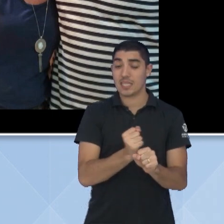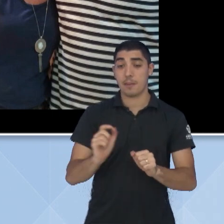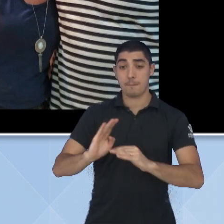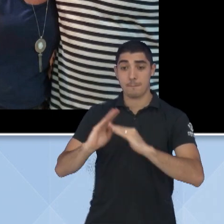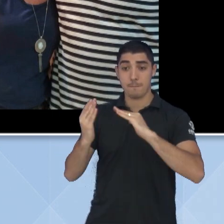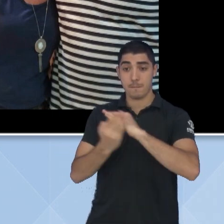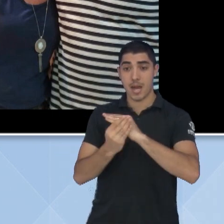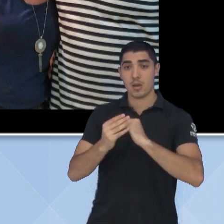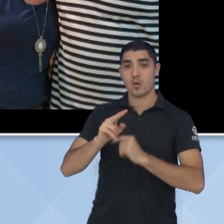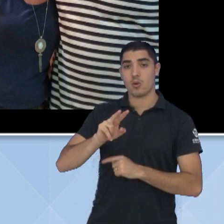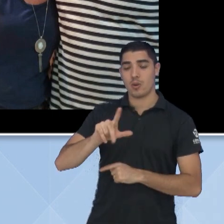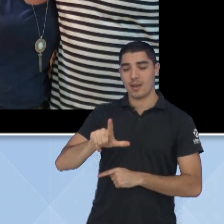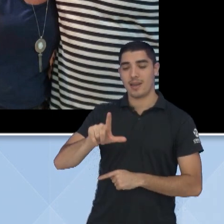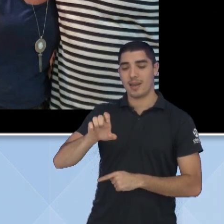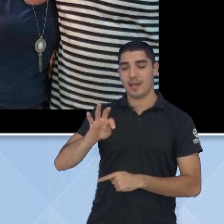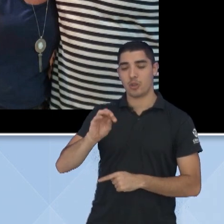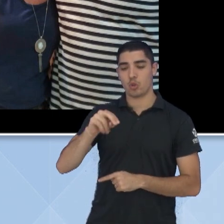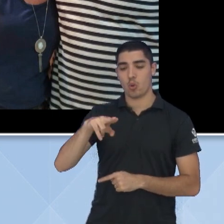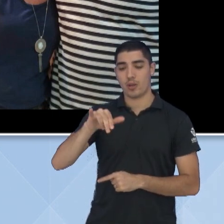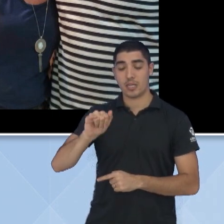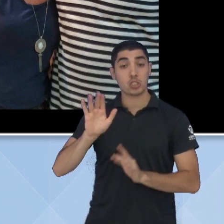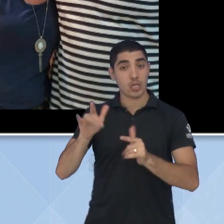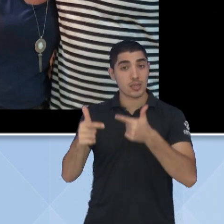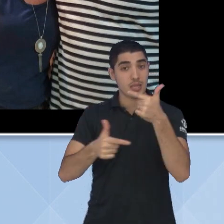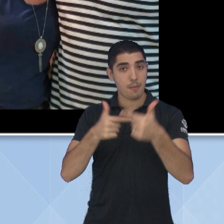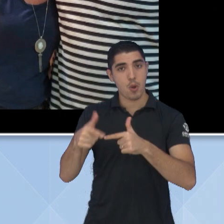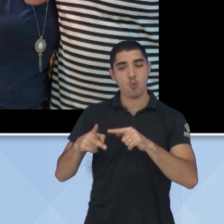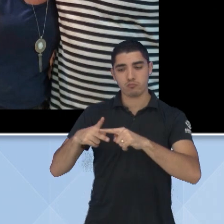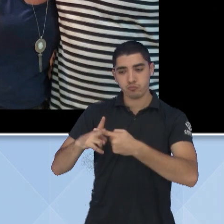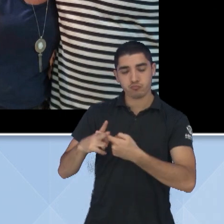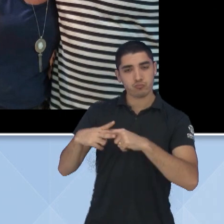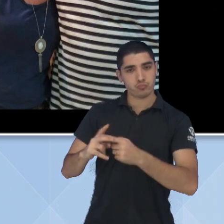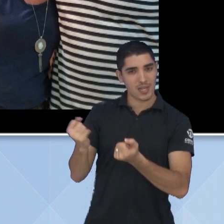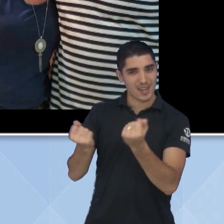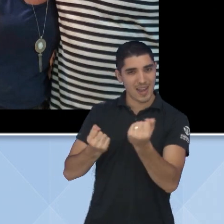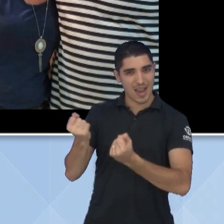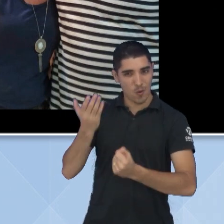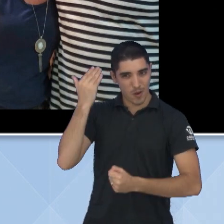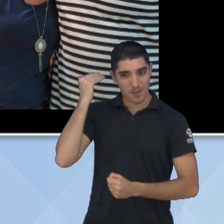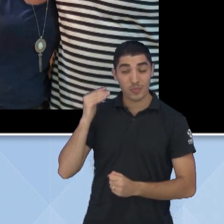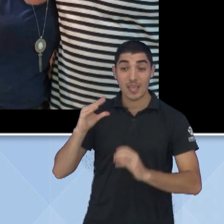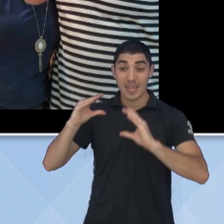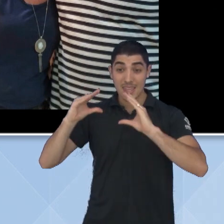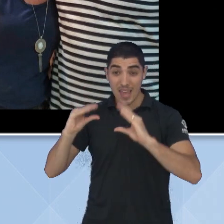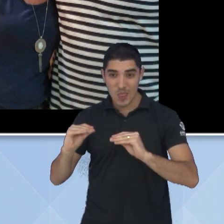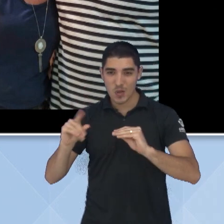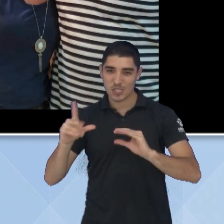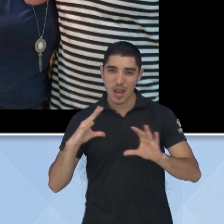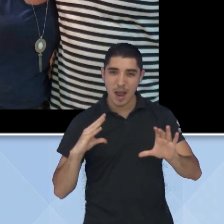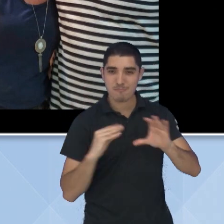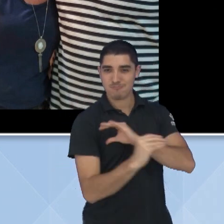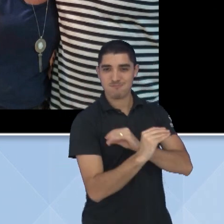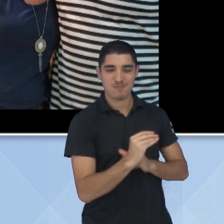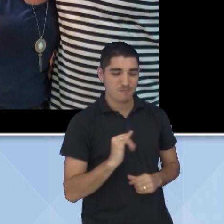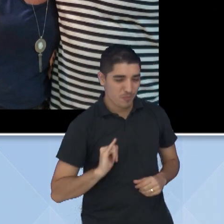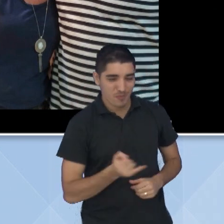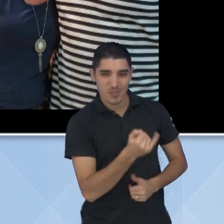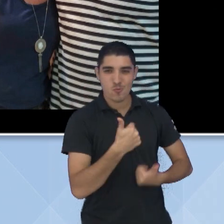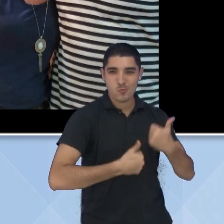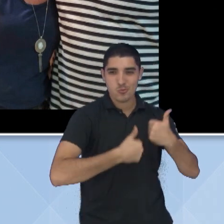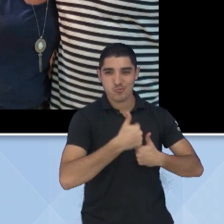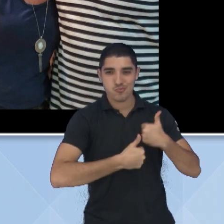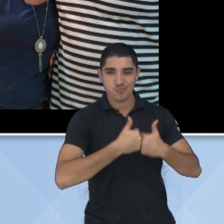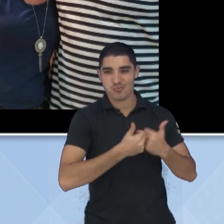Letônia, onde chegou a trabalhar em uma oficina como ajudante e fugia à noite para aquela velha peladinha do futebol que todos